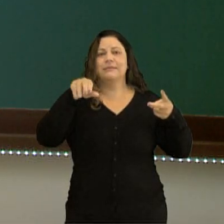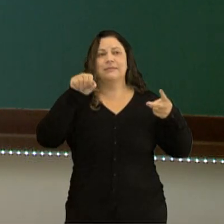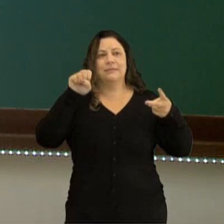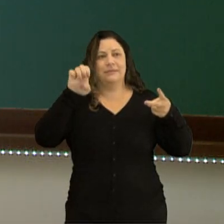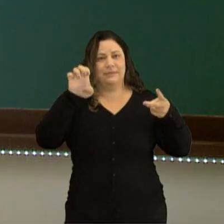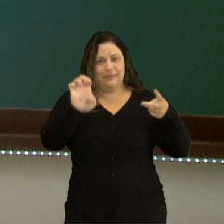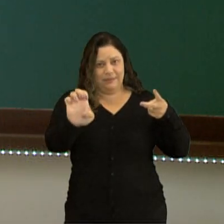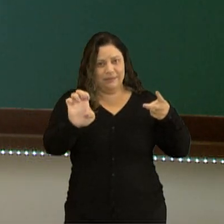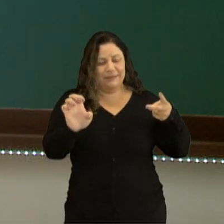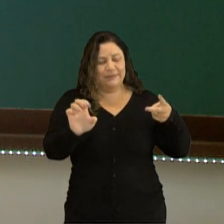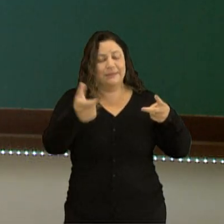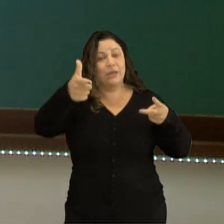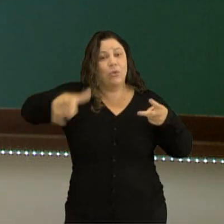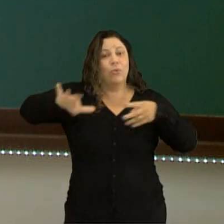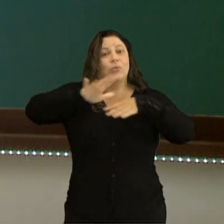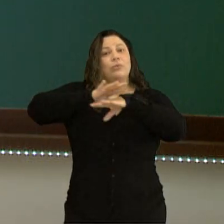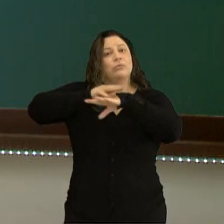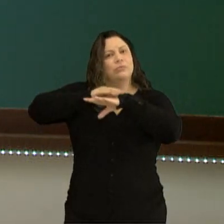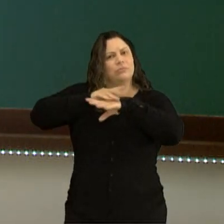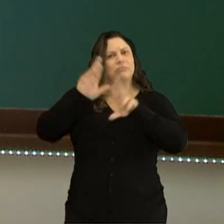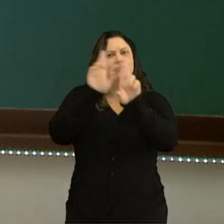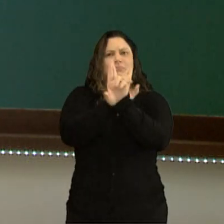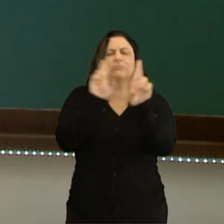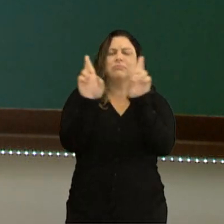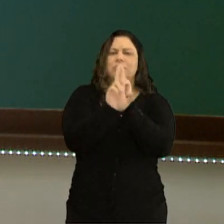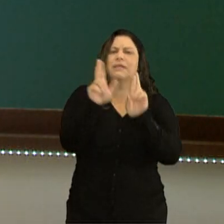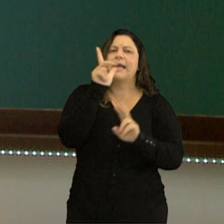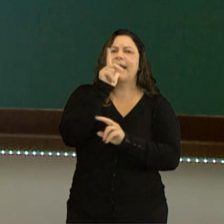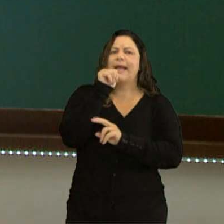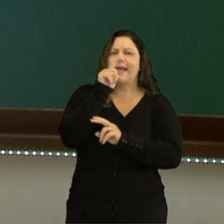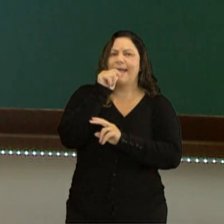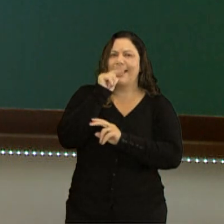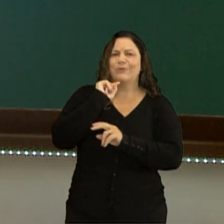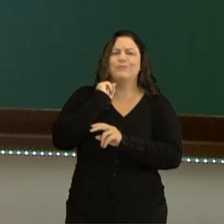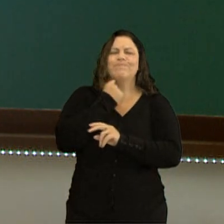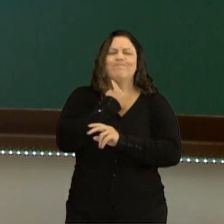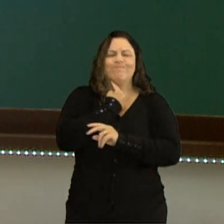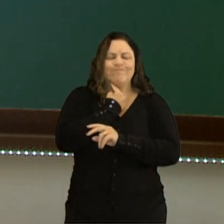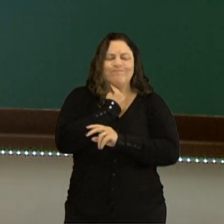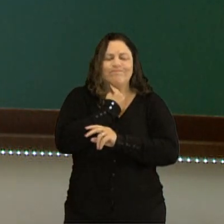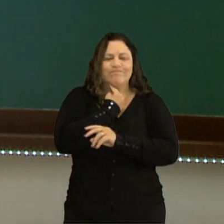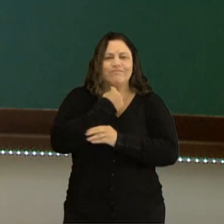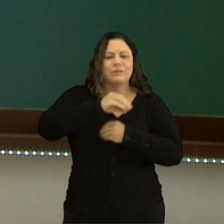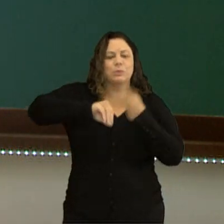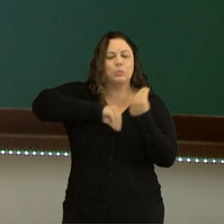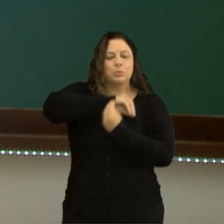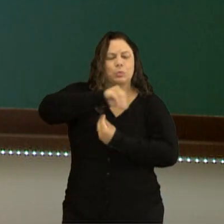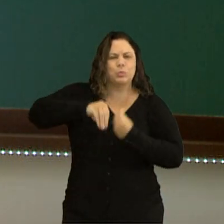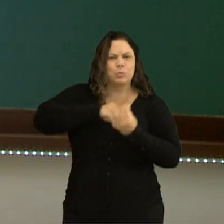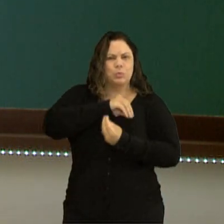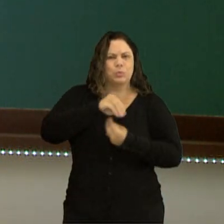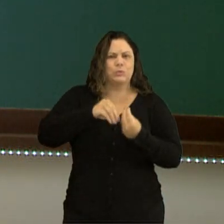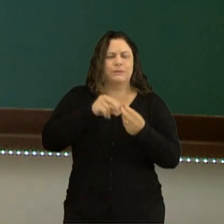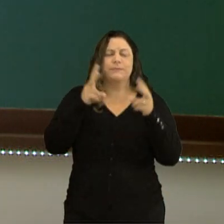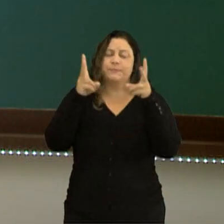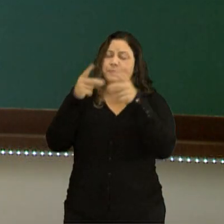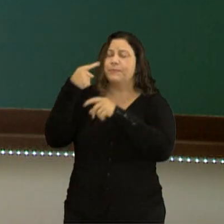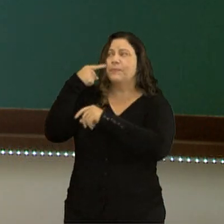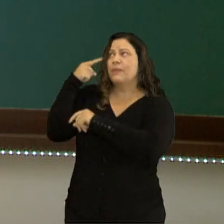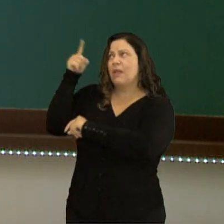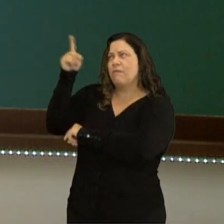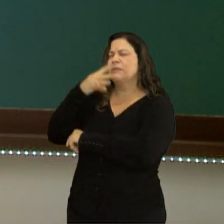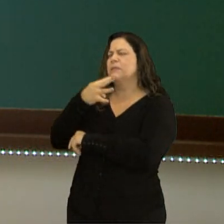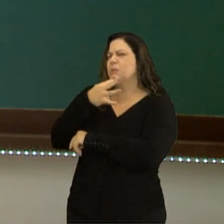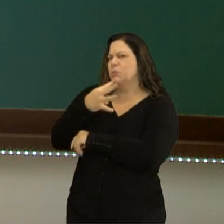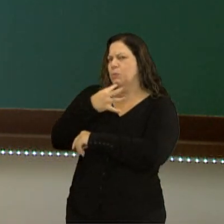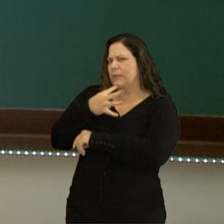está relacionada com a água contaminada. Você já ouviu falar de ascaridíase? Já ouviu